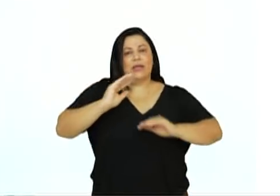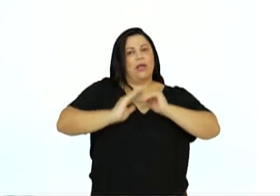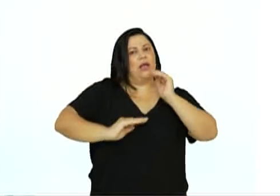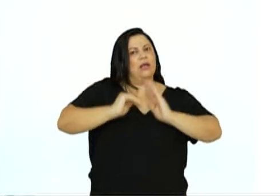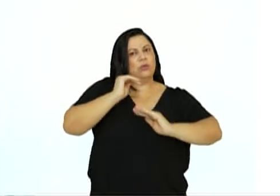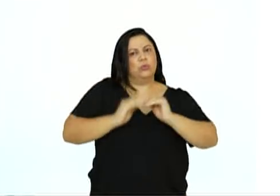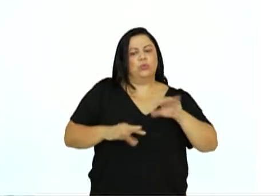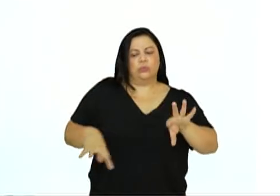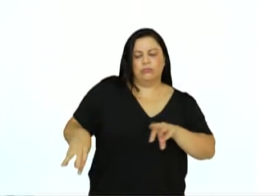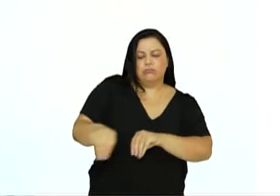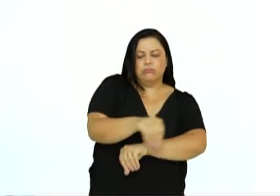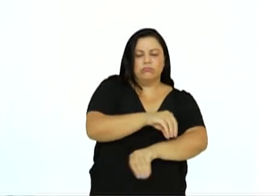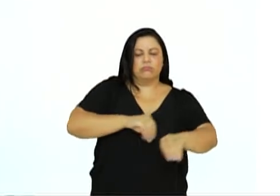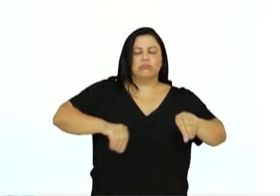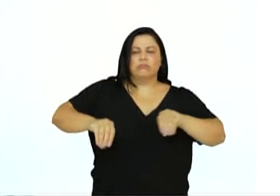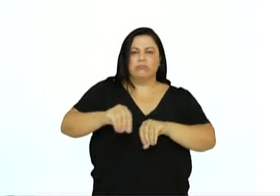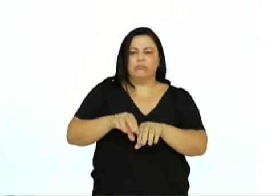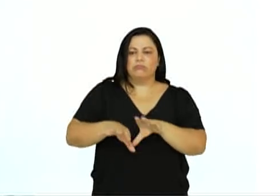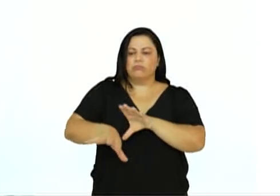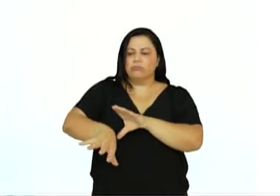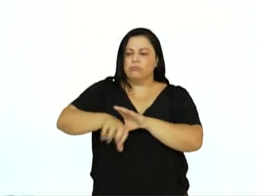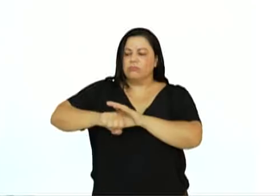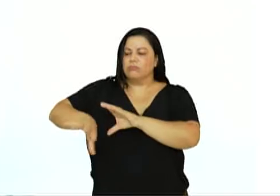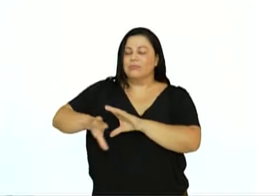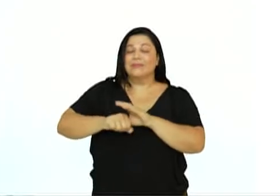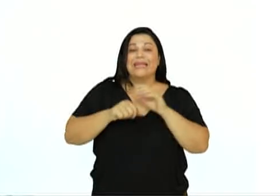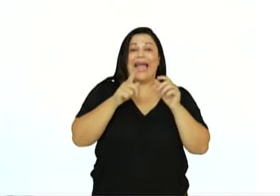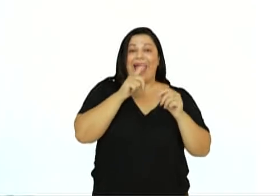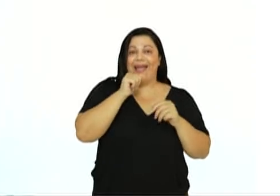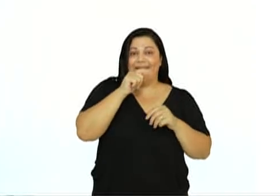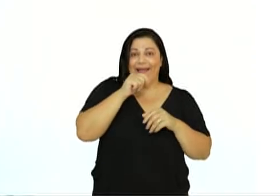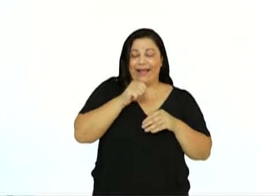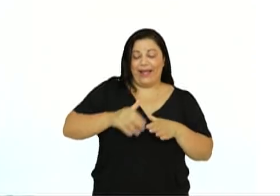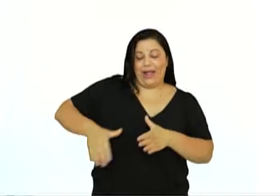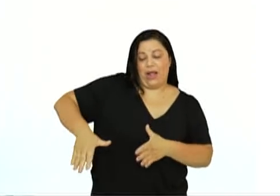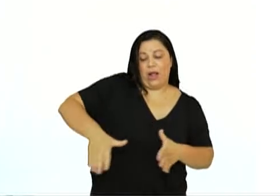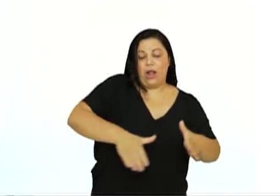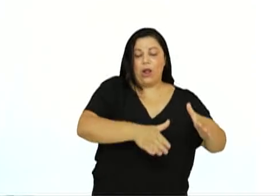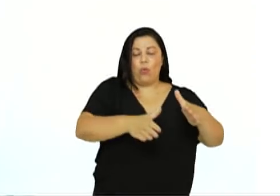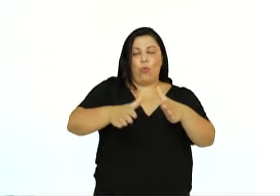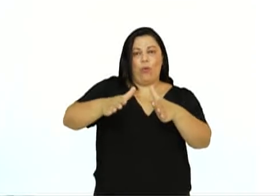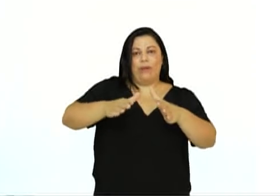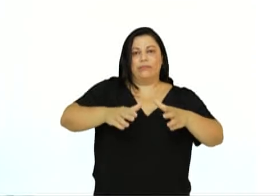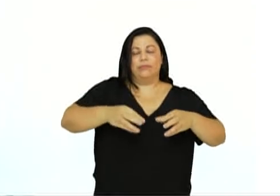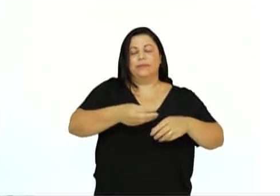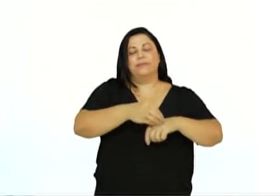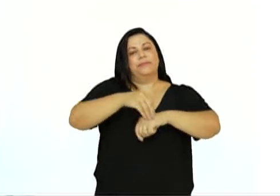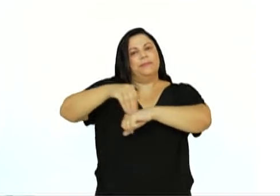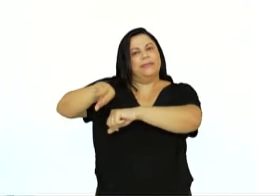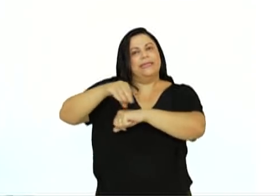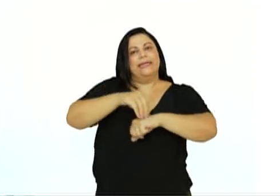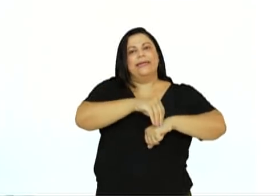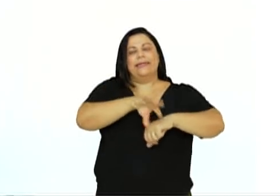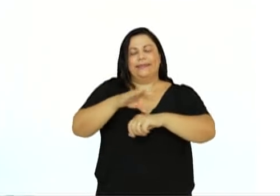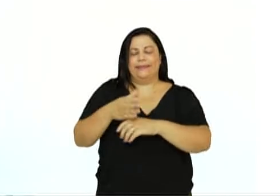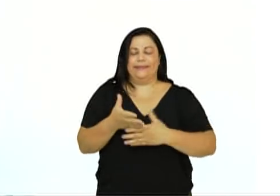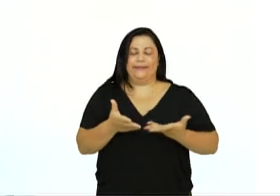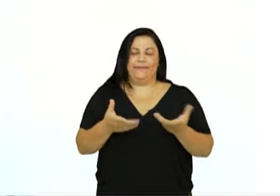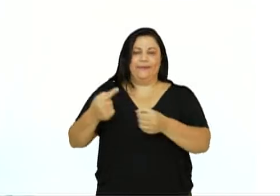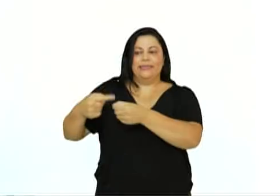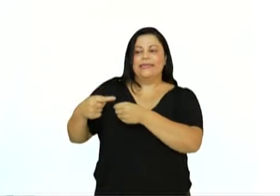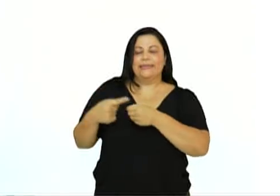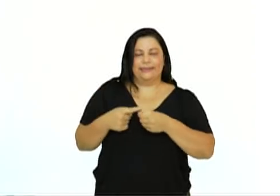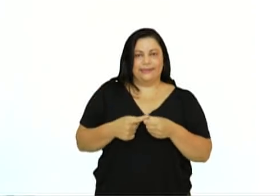do solo. Então, captava a água das nascentes e dos poços para levar então até as cidades, né? Durante a expansão